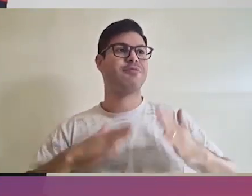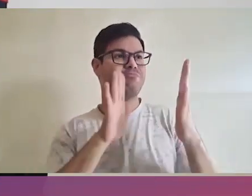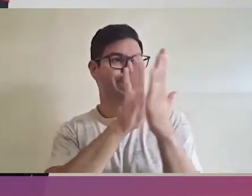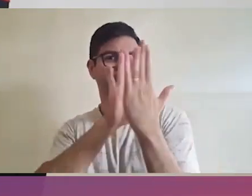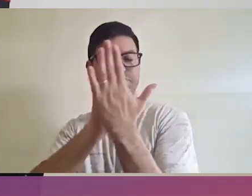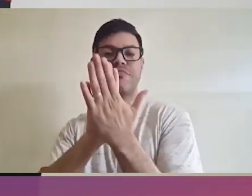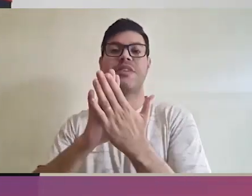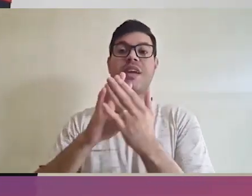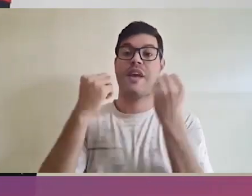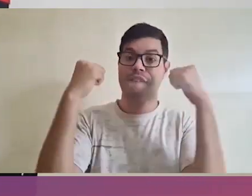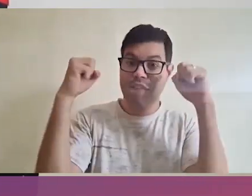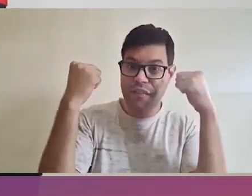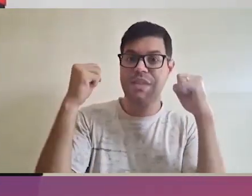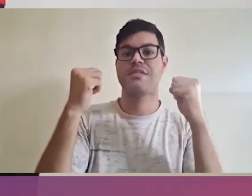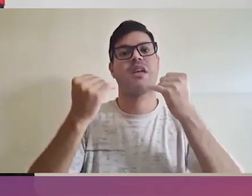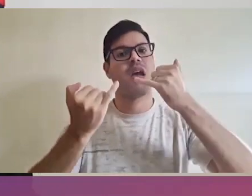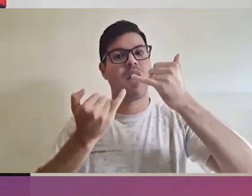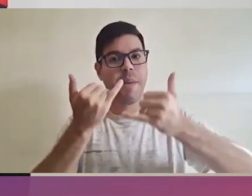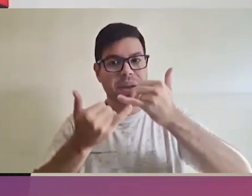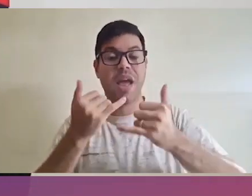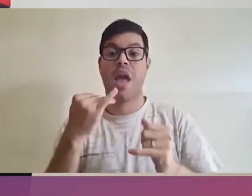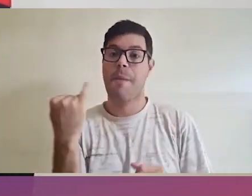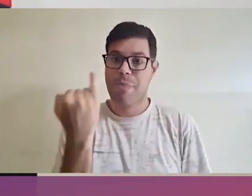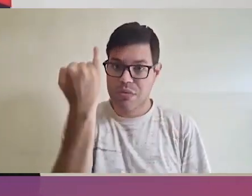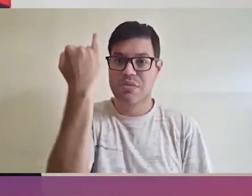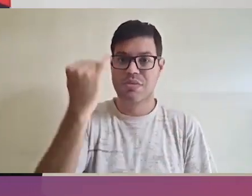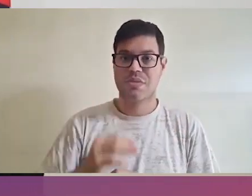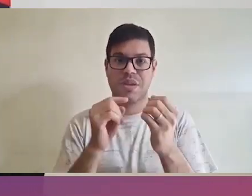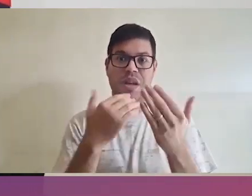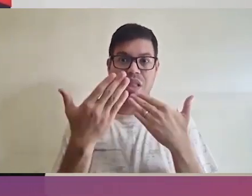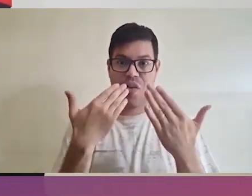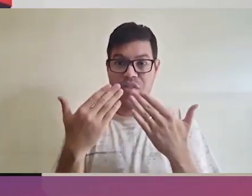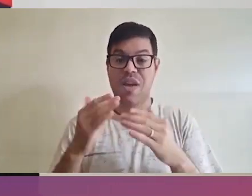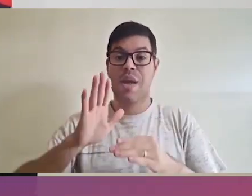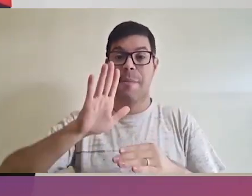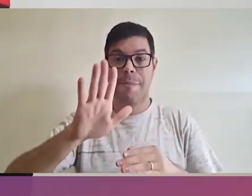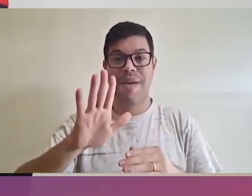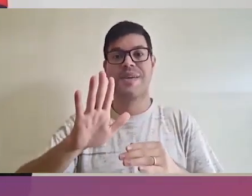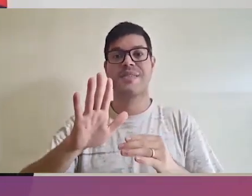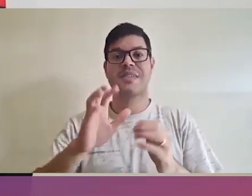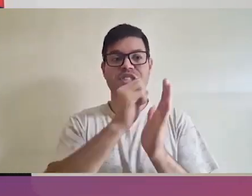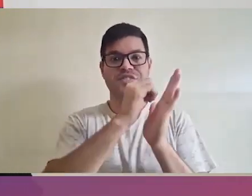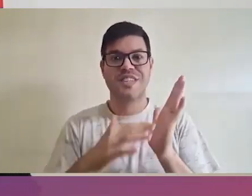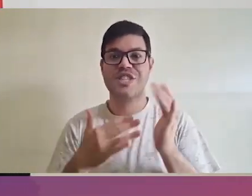O físico, né? Também, as atividades físicas que são importantes, além da